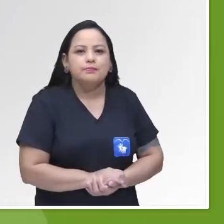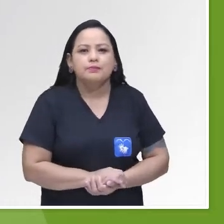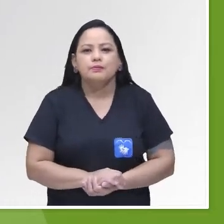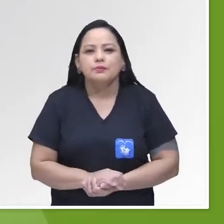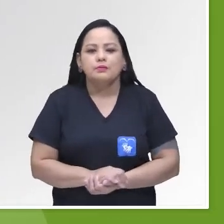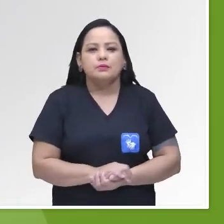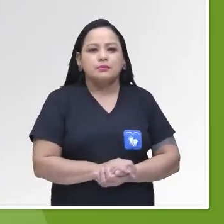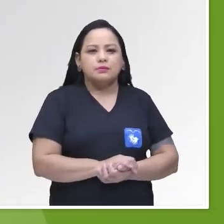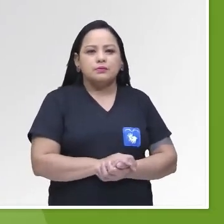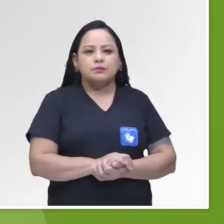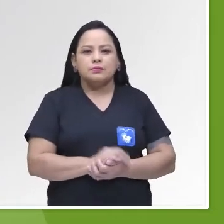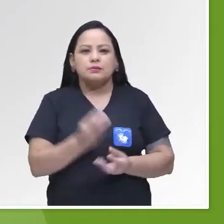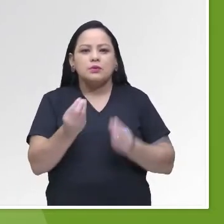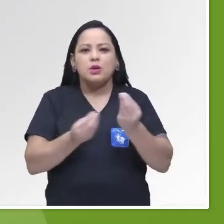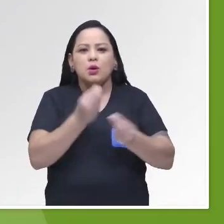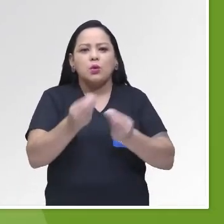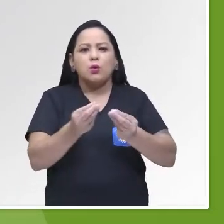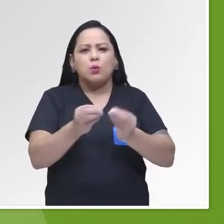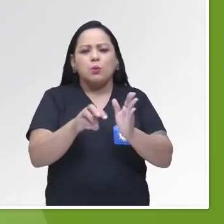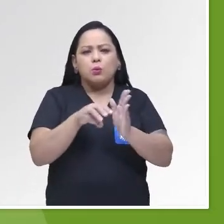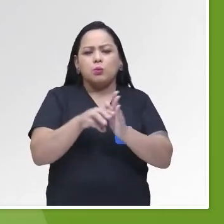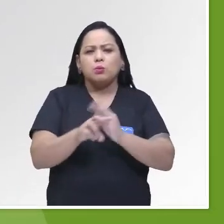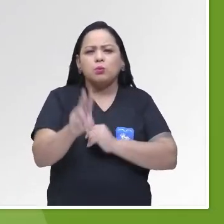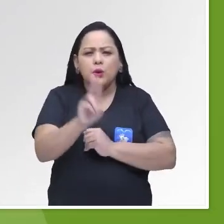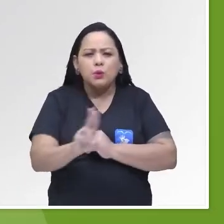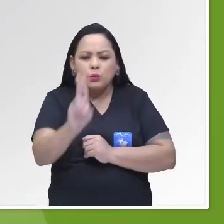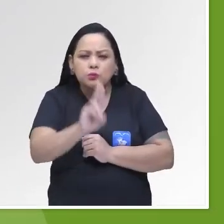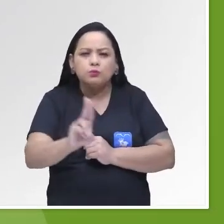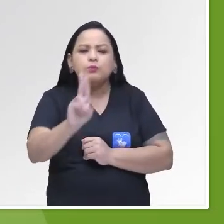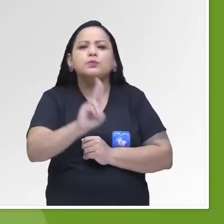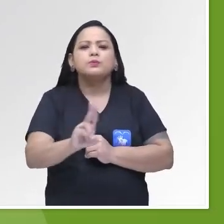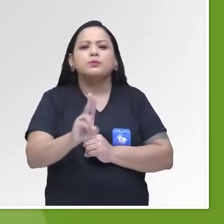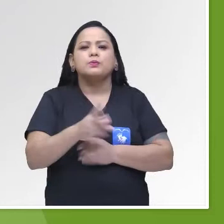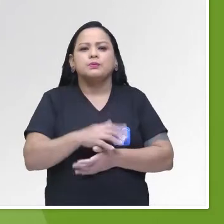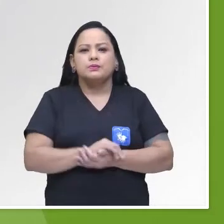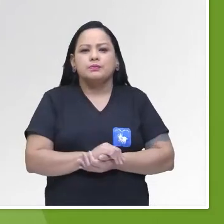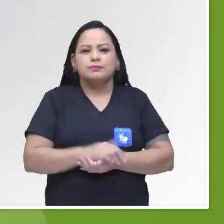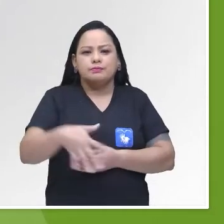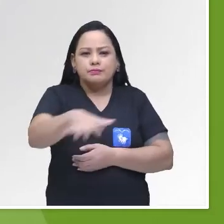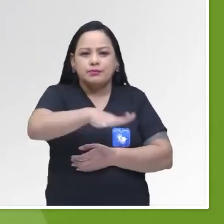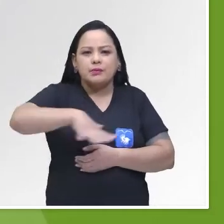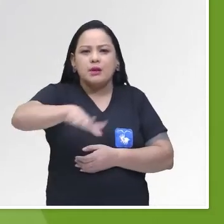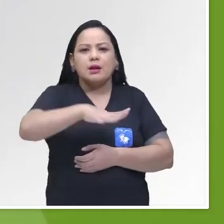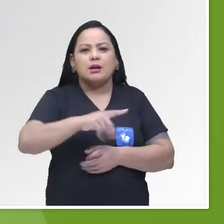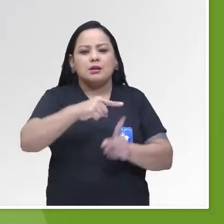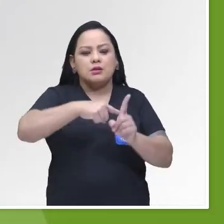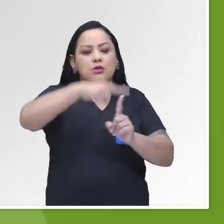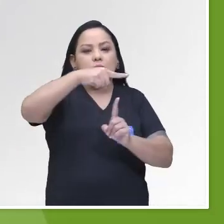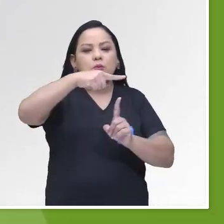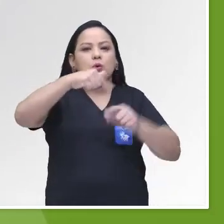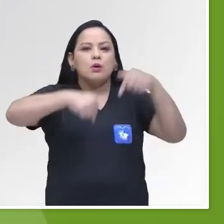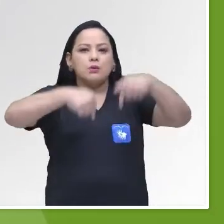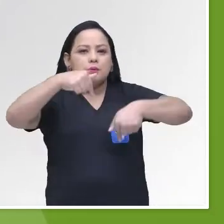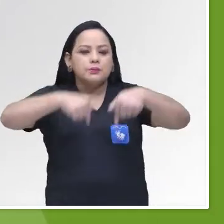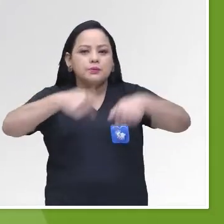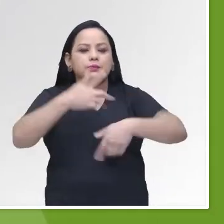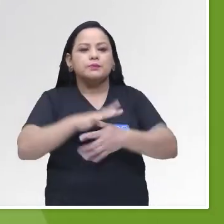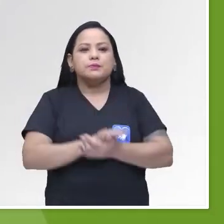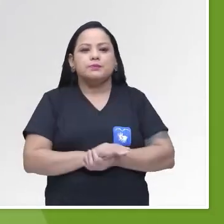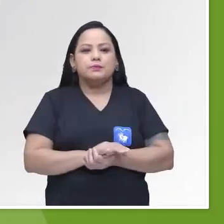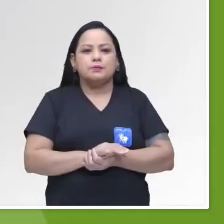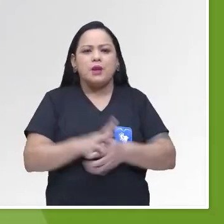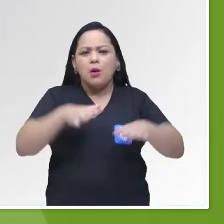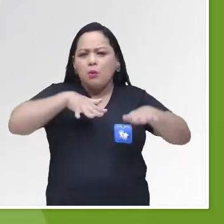É um recurso bastante utilizado na área de termoquímica,